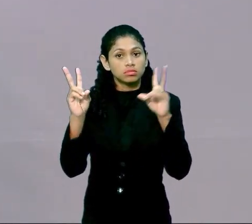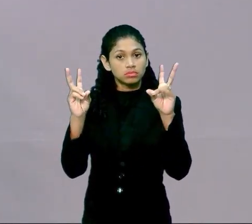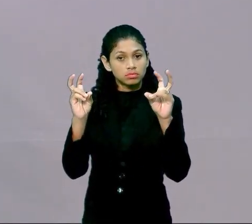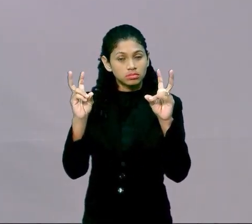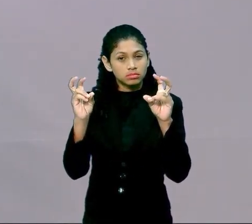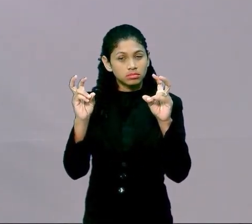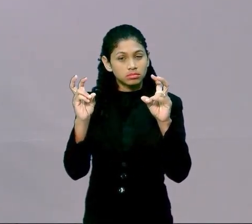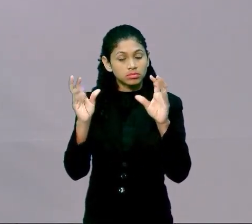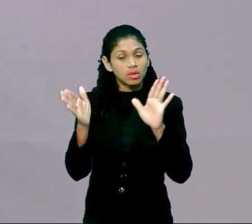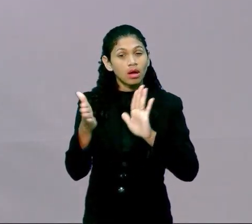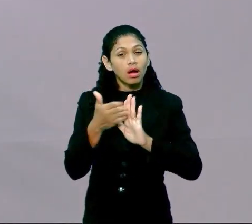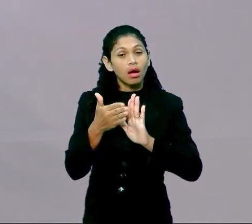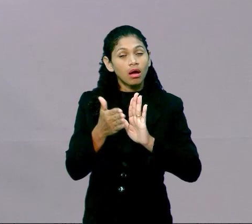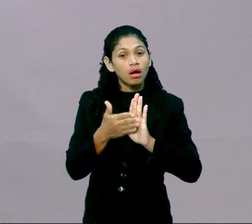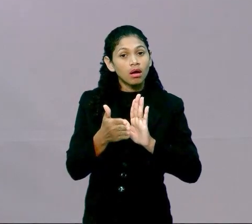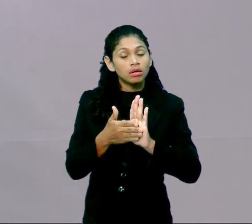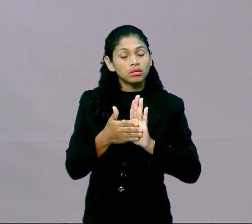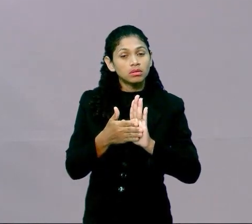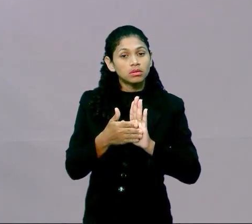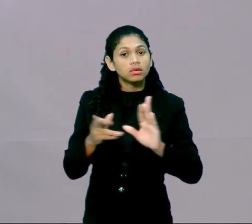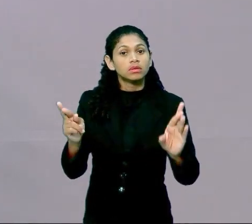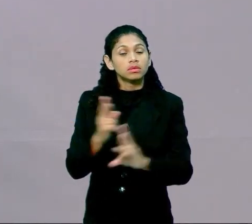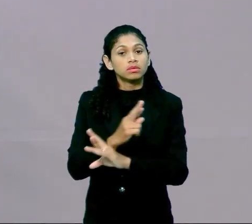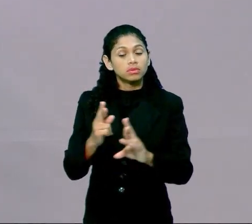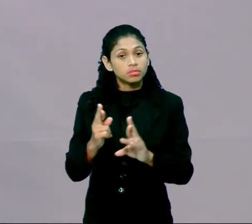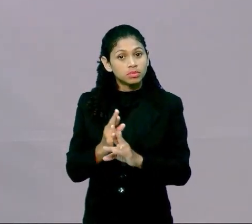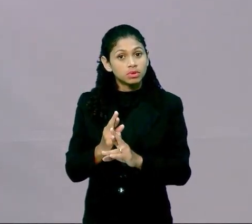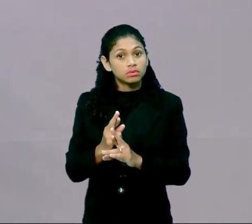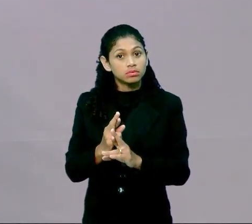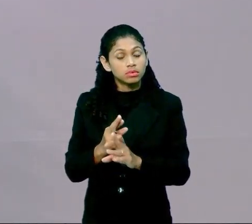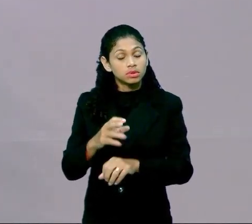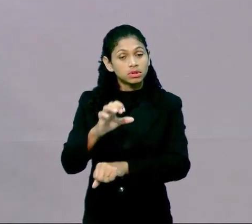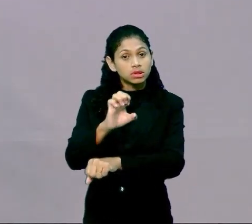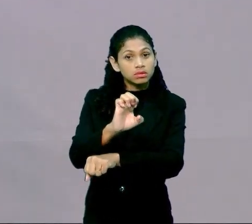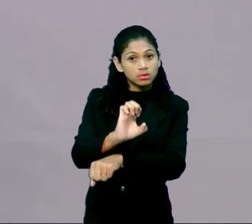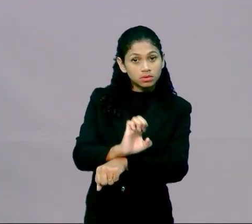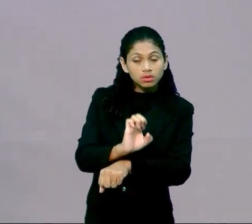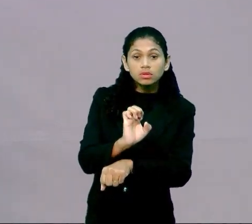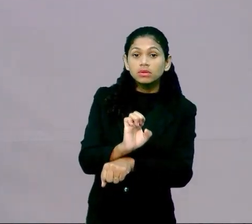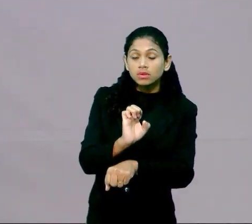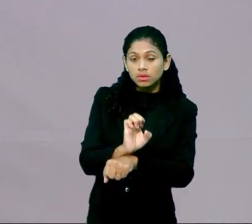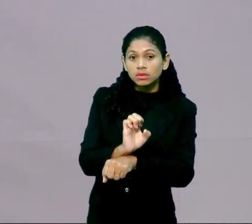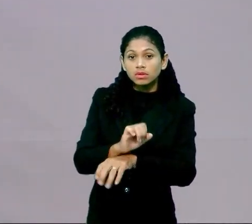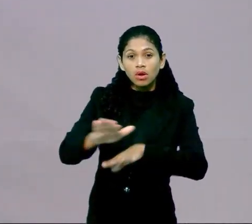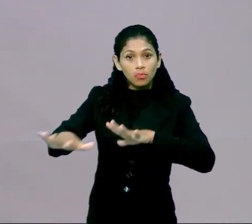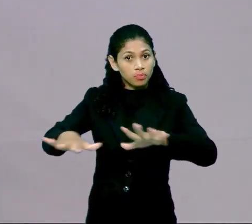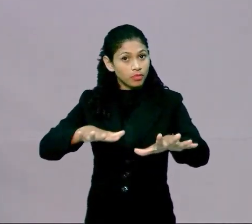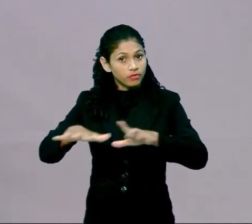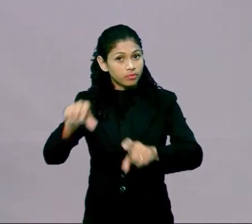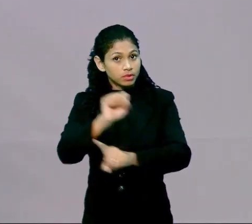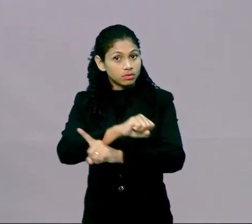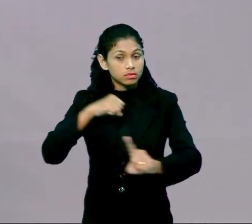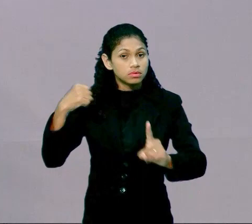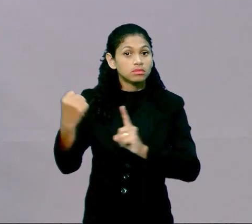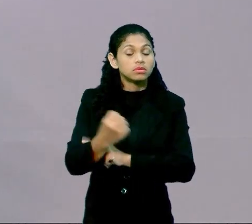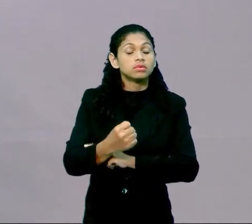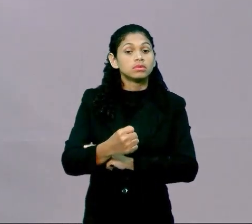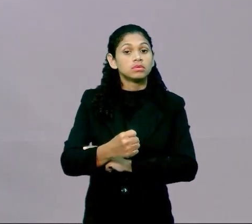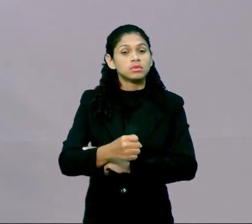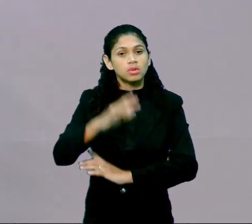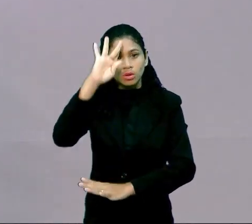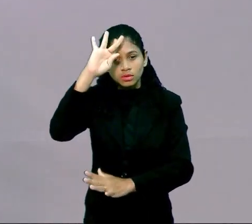que trata a respeito das relações entre o Estado e os movimentos sociais. E eu